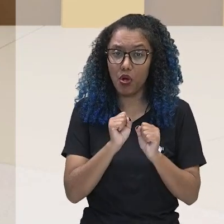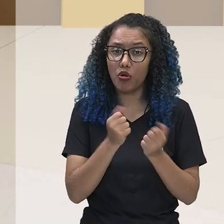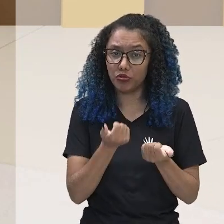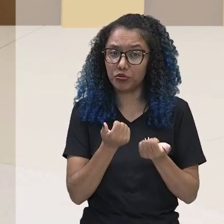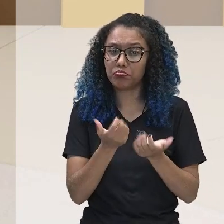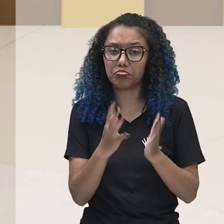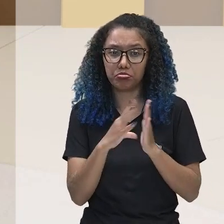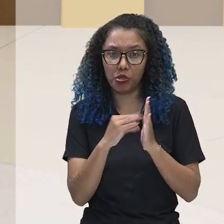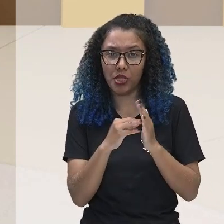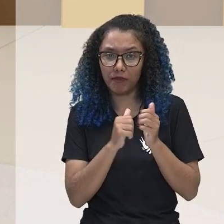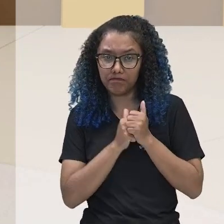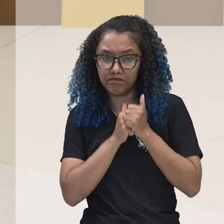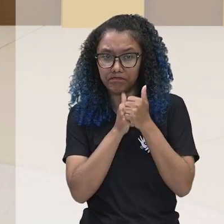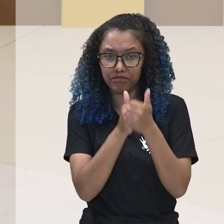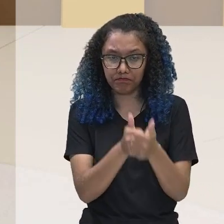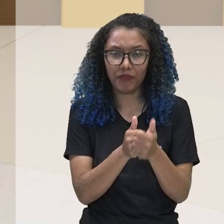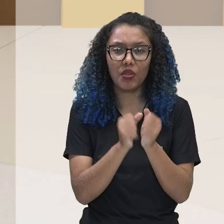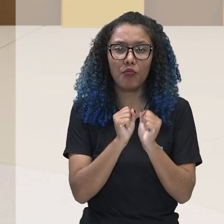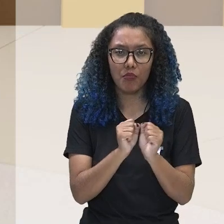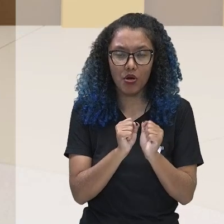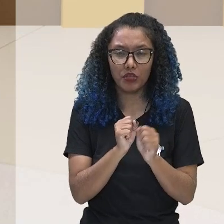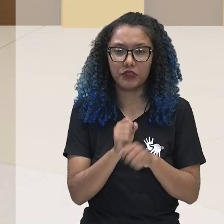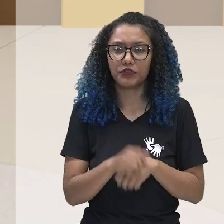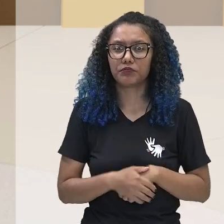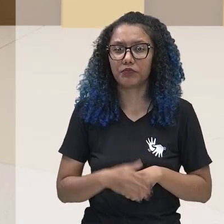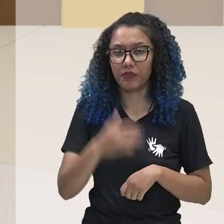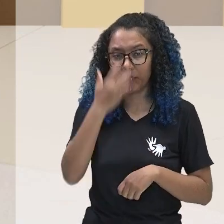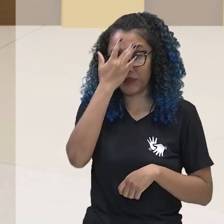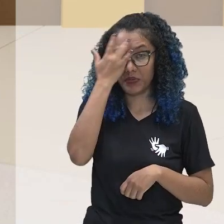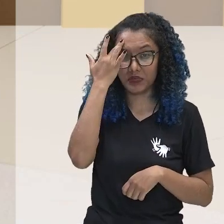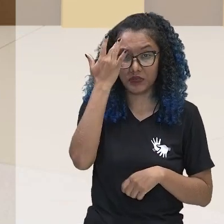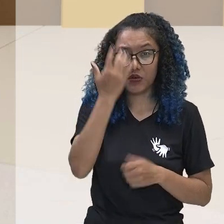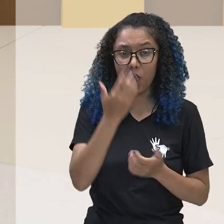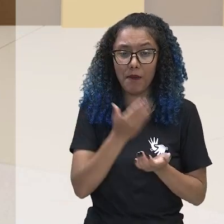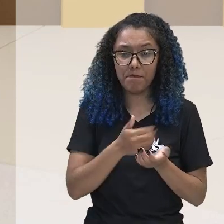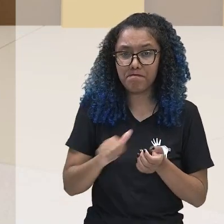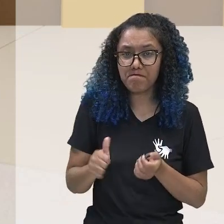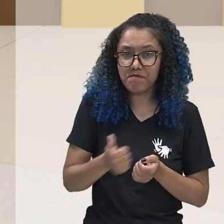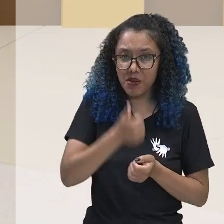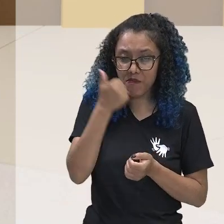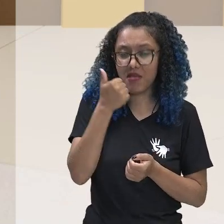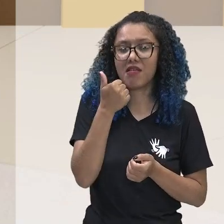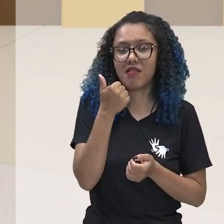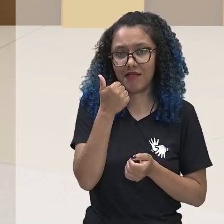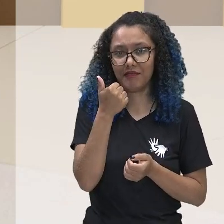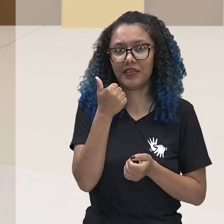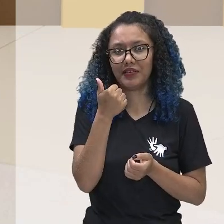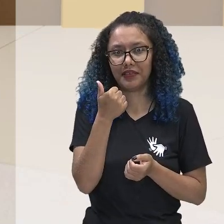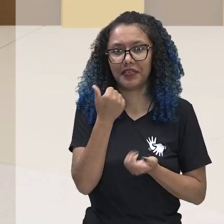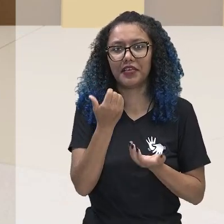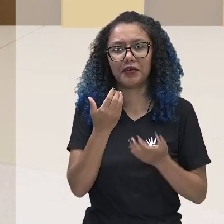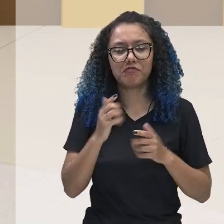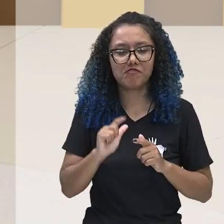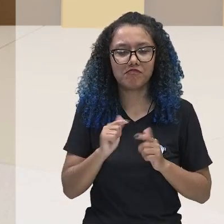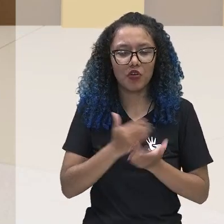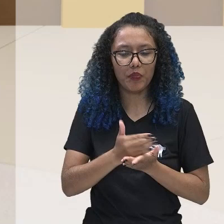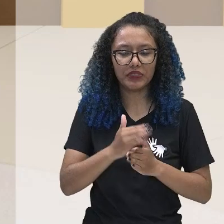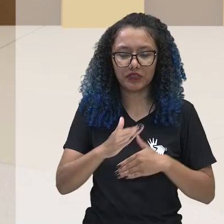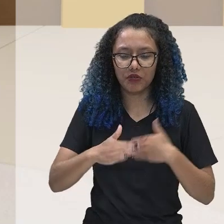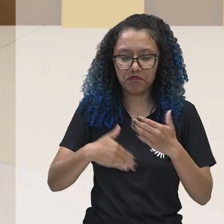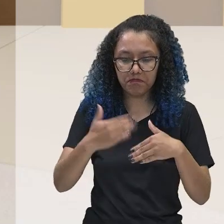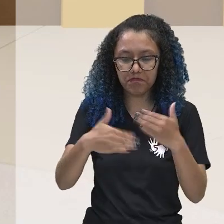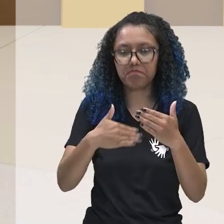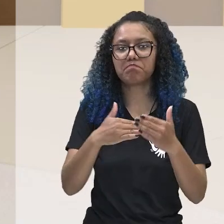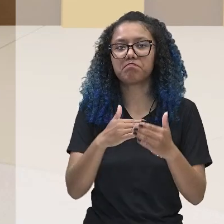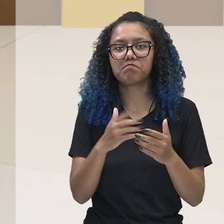um pioneiro em novas ações dentro da sua comunidade. E quando eu falo isso, é muito fácil a